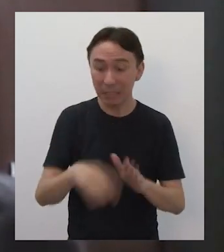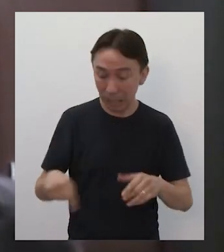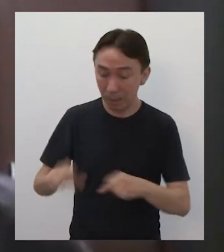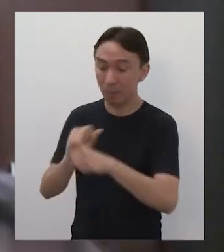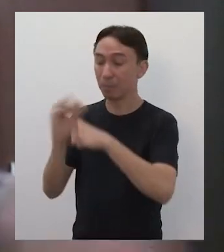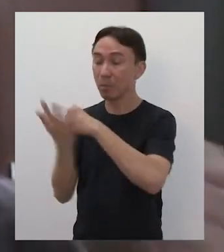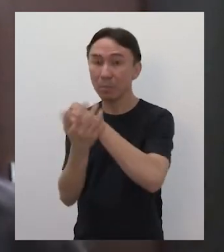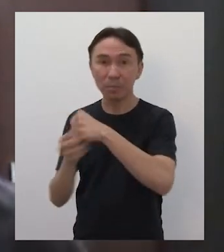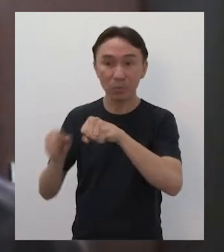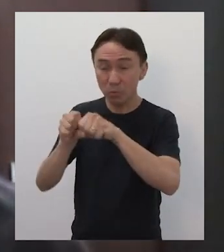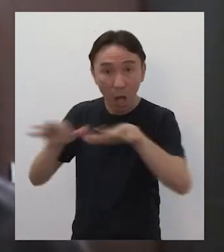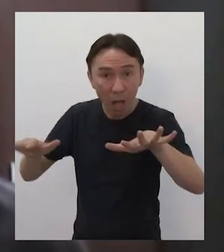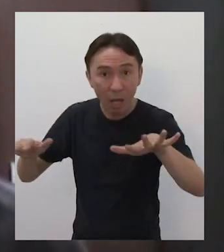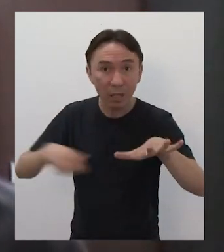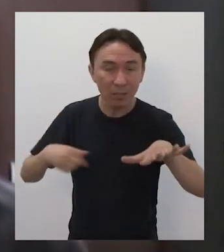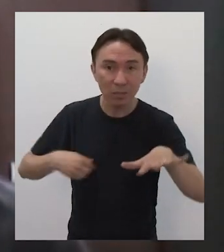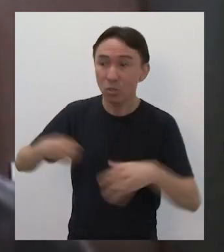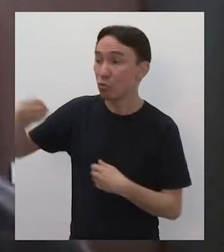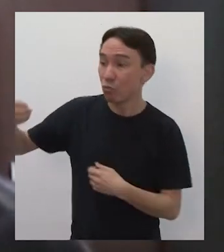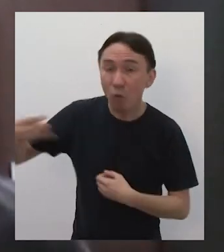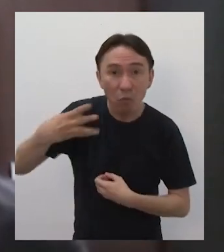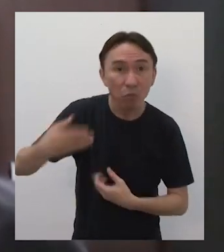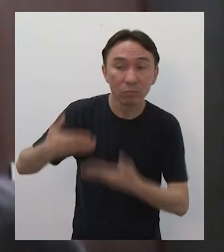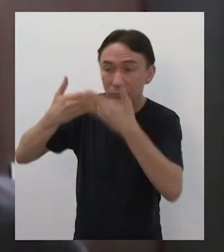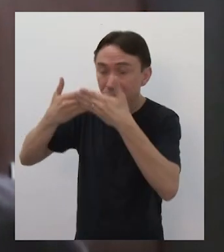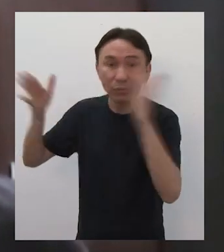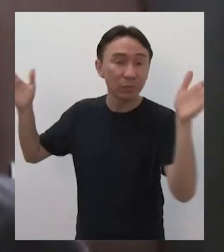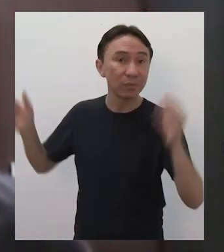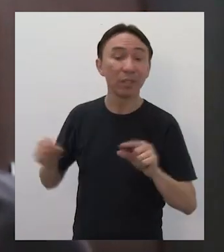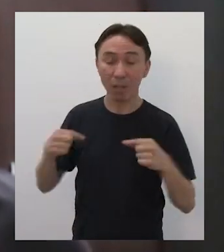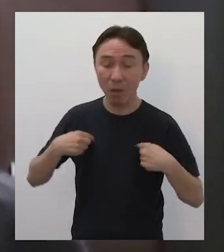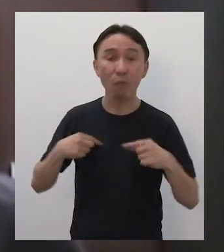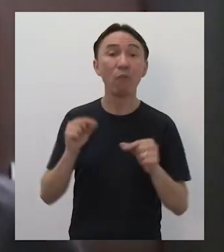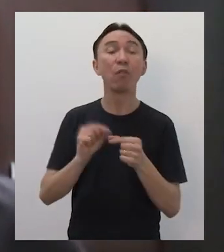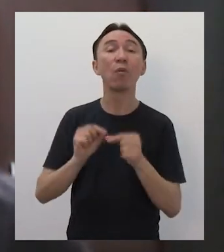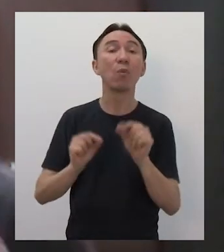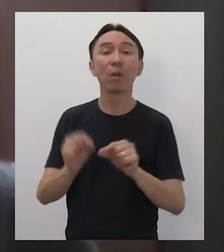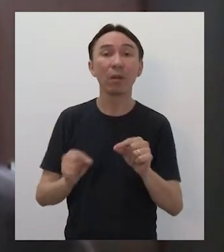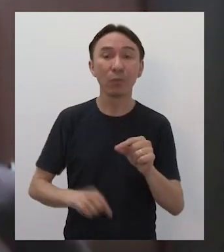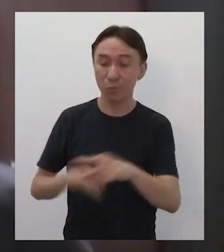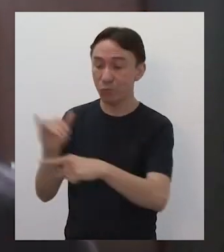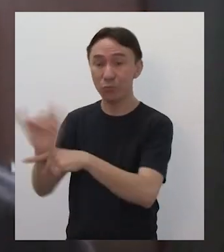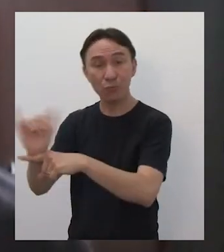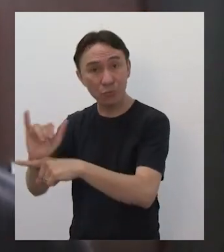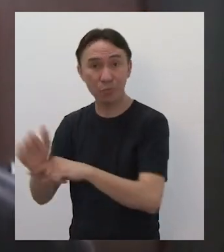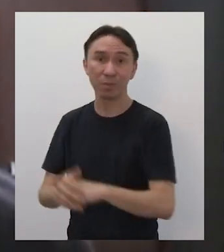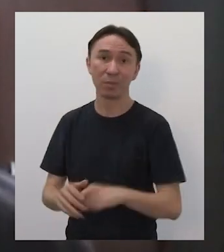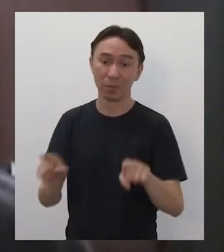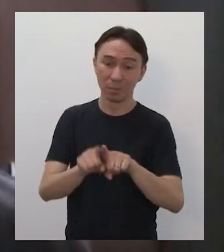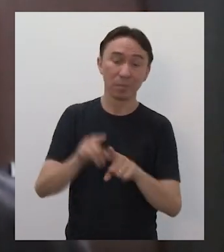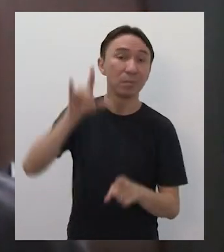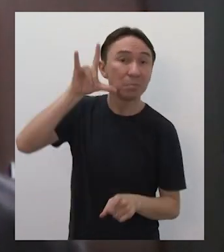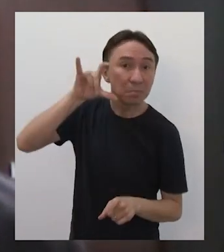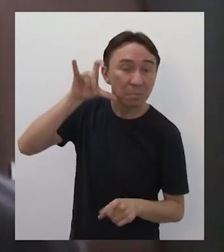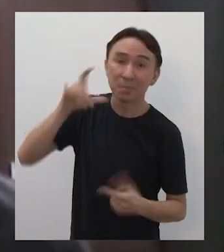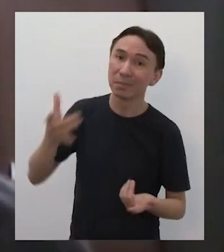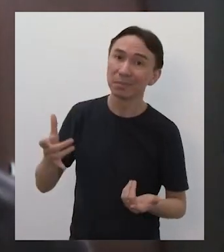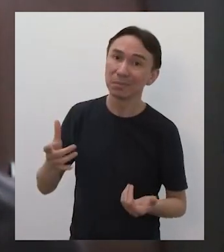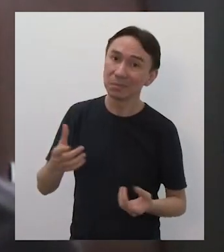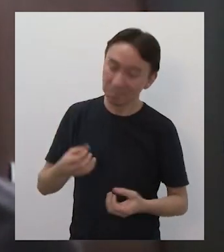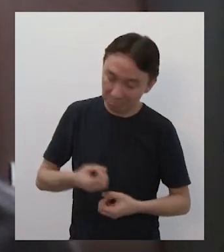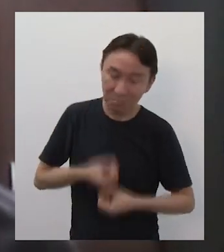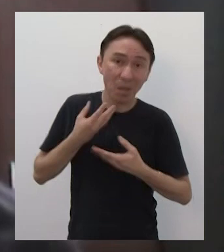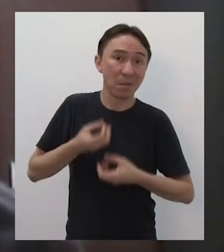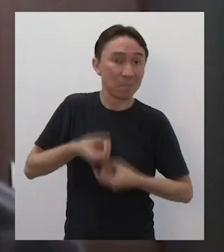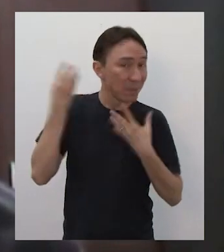que eu fiz? Fiz um canal no YouTube e fiz um Instagram de poesias. E hoje eu posto minhas poesias lá. Isso foi uma